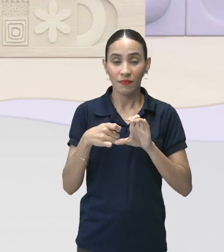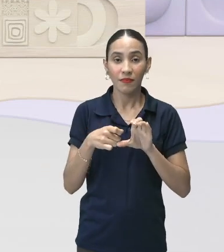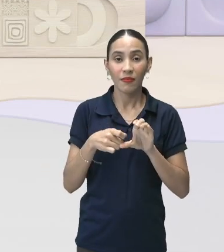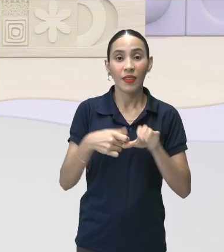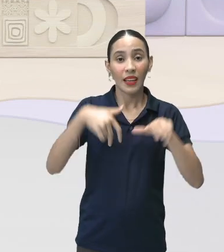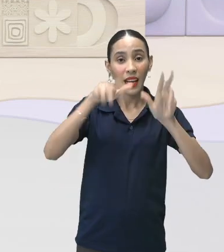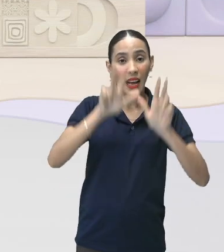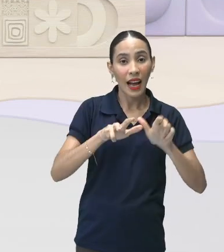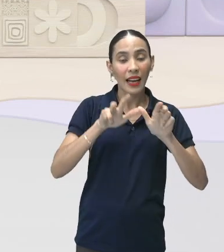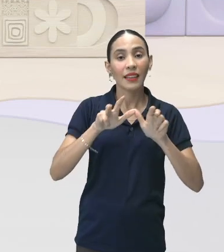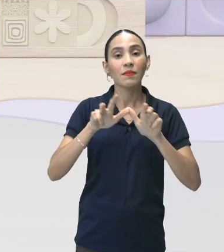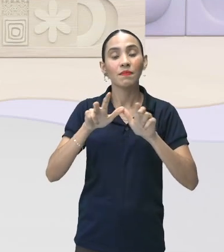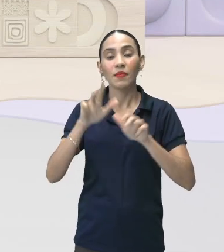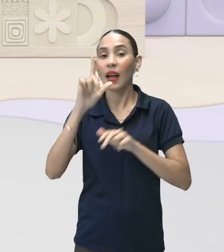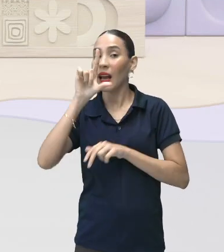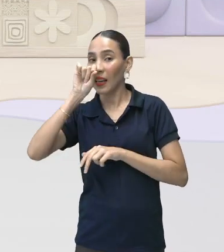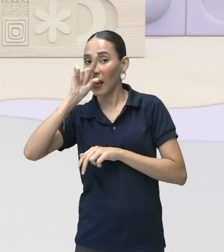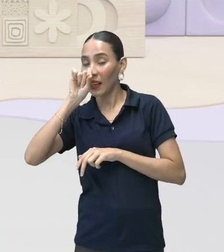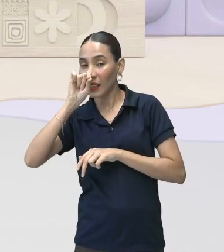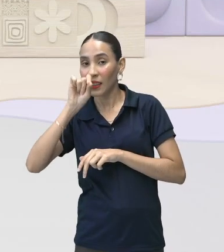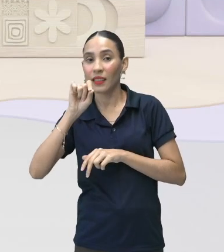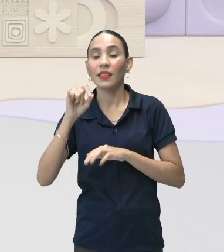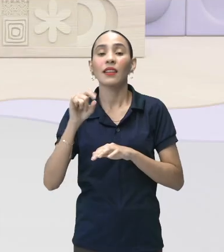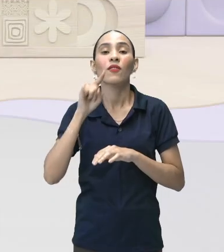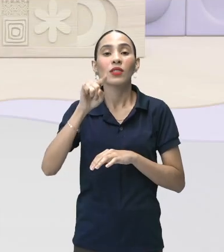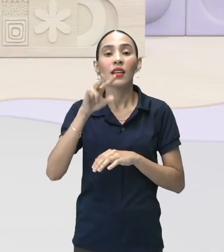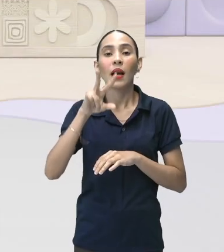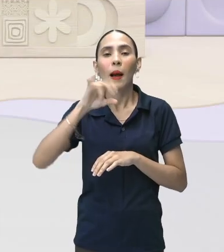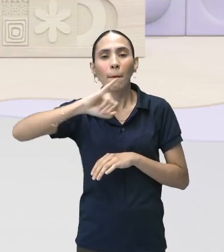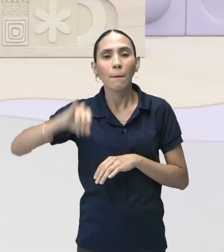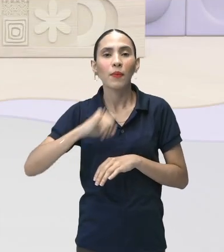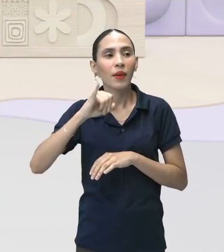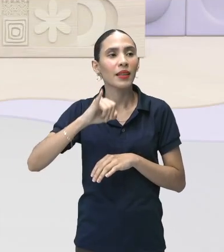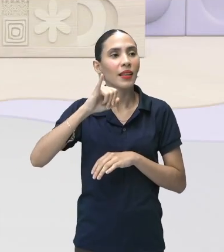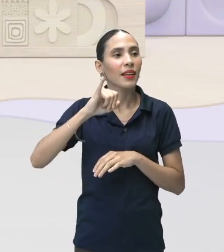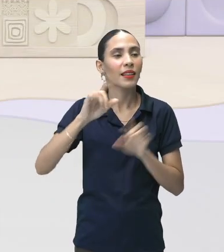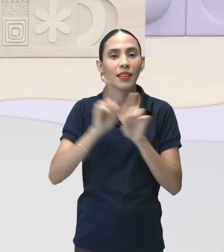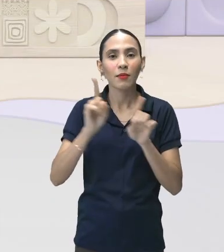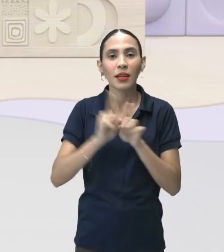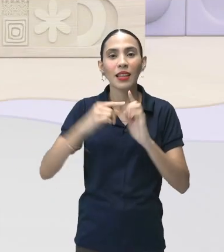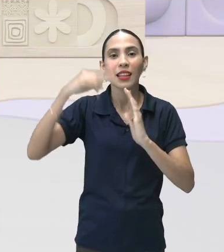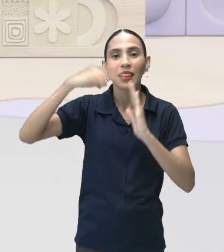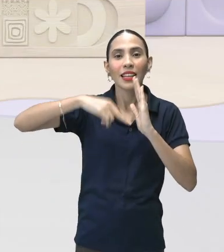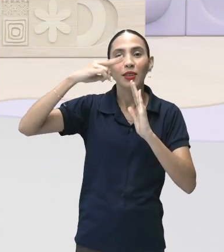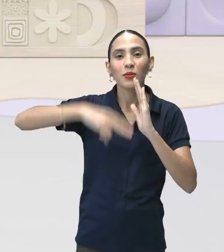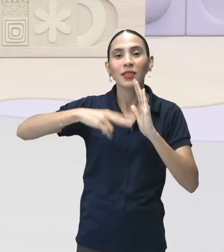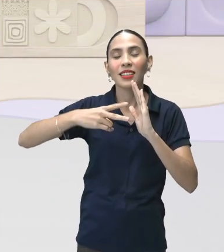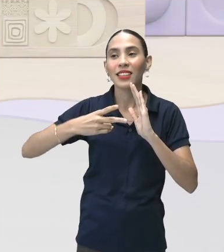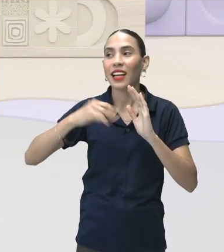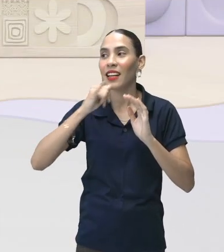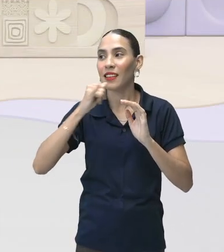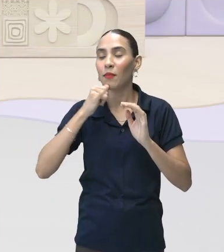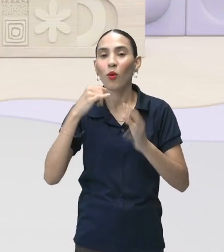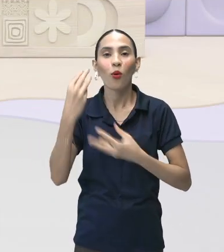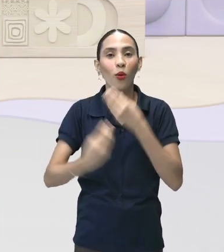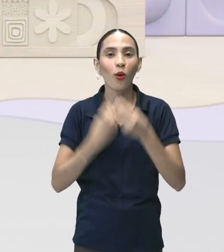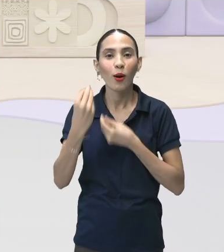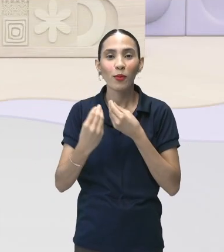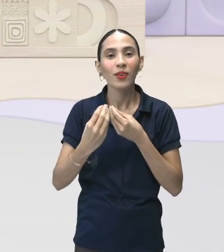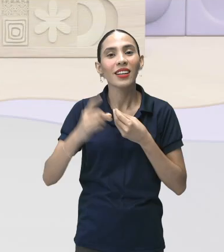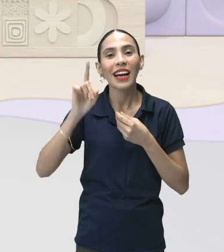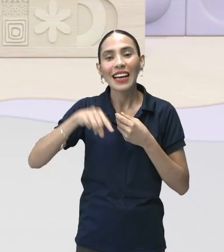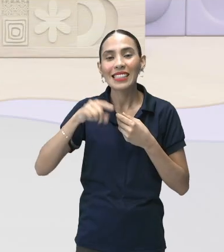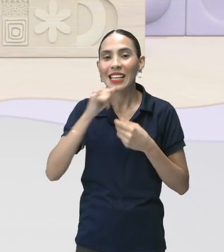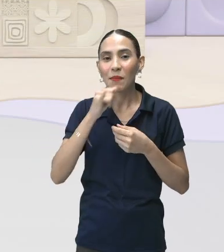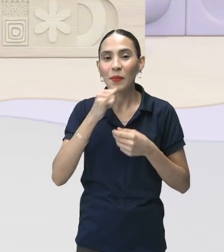galinha, e aí você aproveita, faça uma leitura do seguinte, de que maneira que